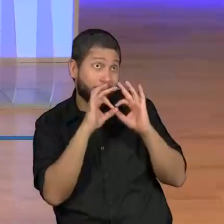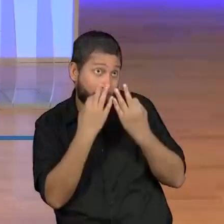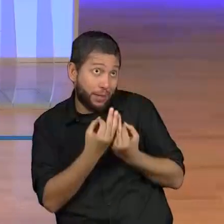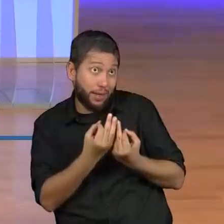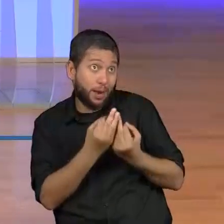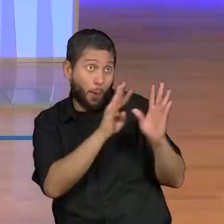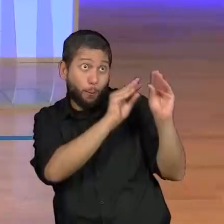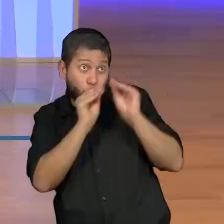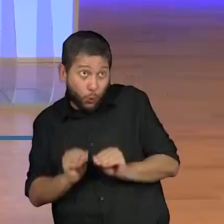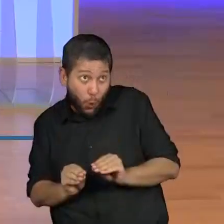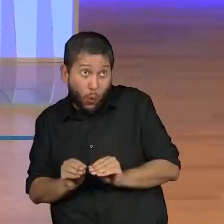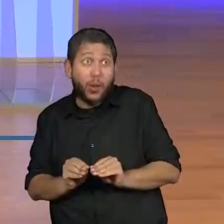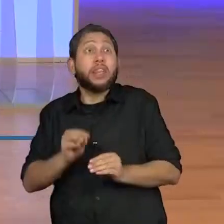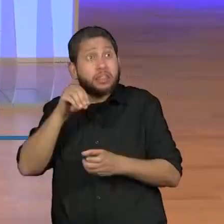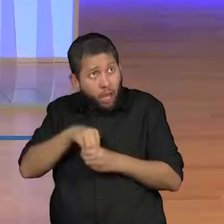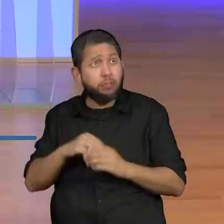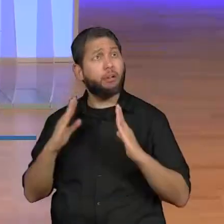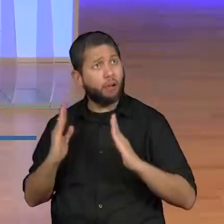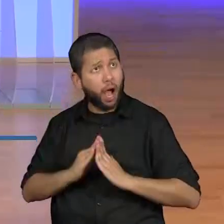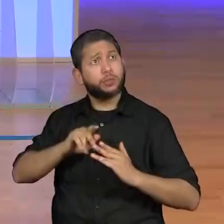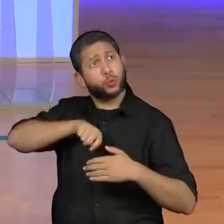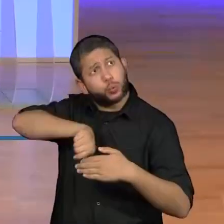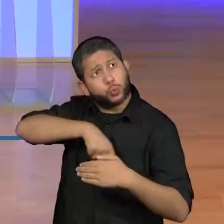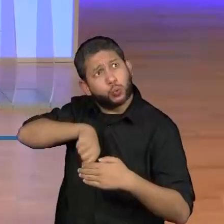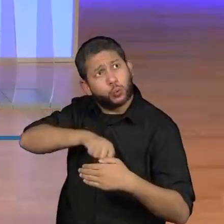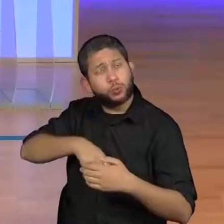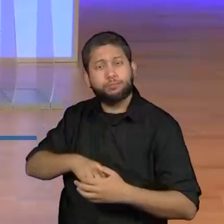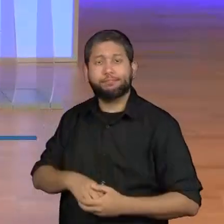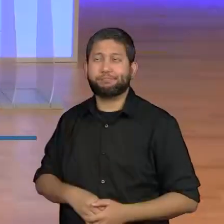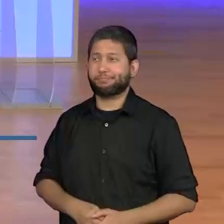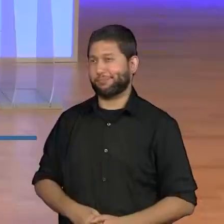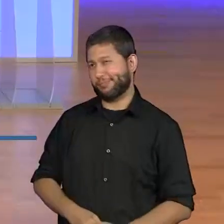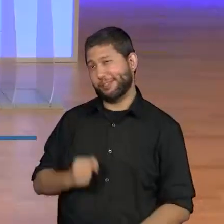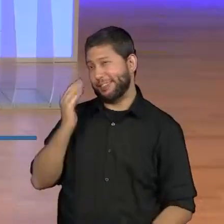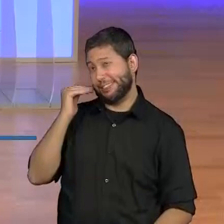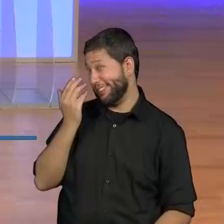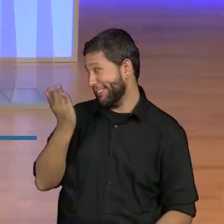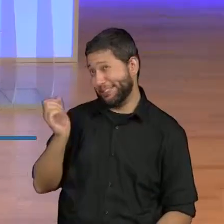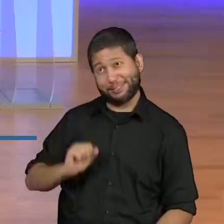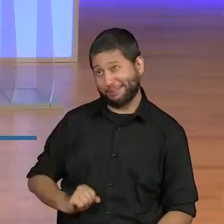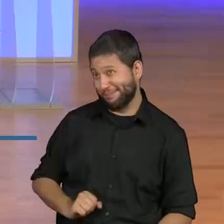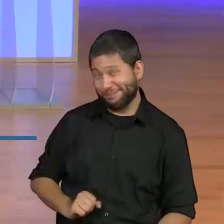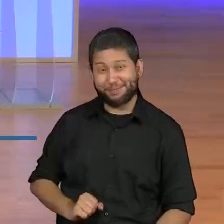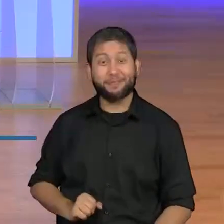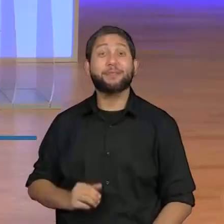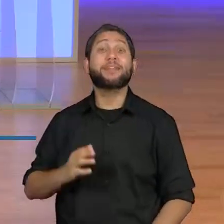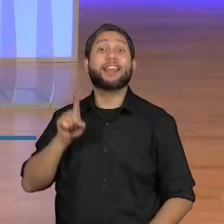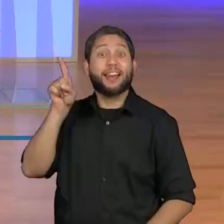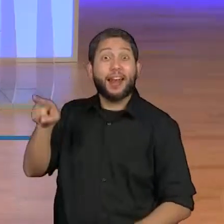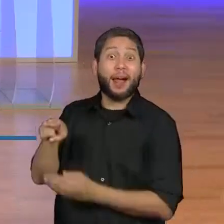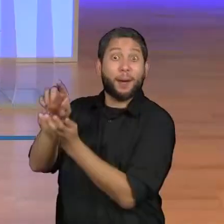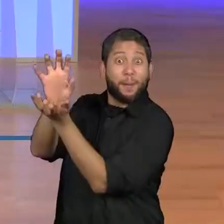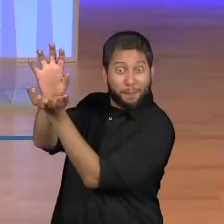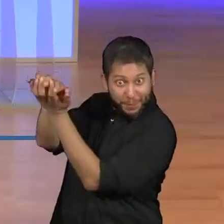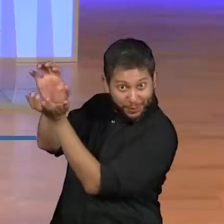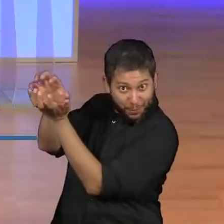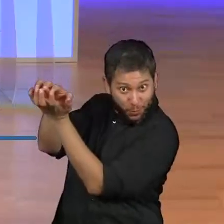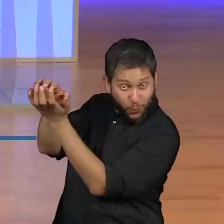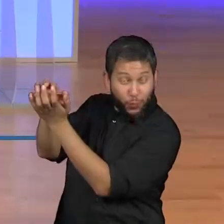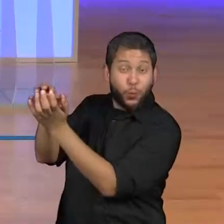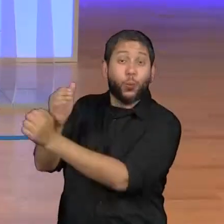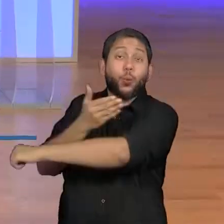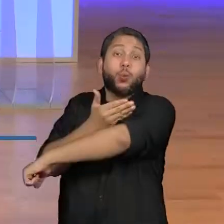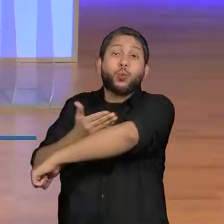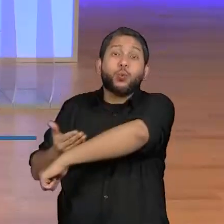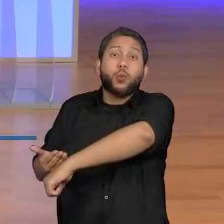come muito, que é uma coisa comum no cardápio de vocês. Você já até sabe, hein, Pro? Na nossa culinária, lá em Pernambuco, por exemplo,